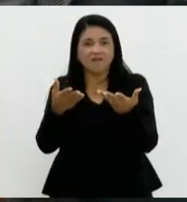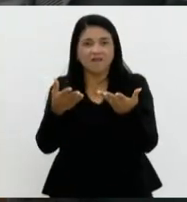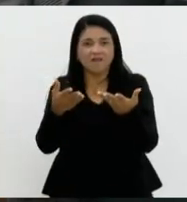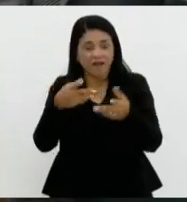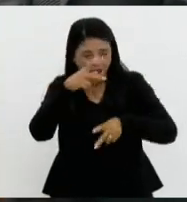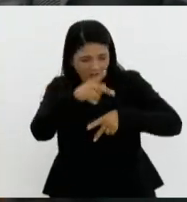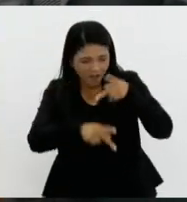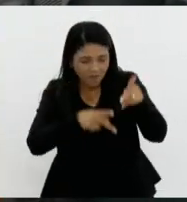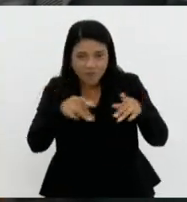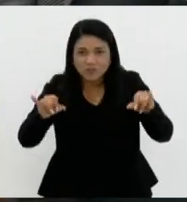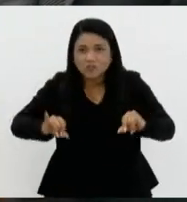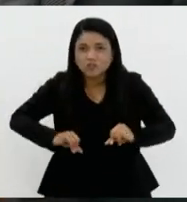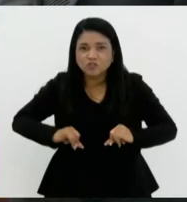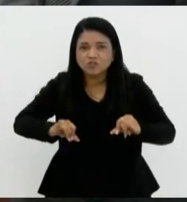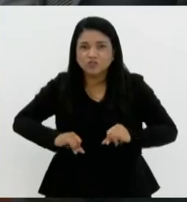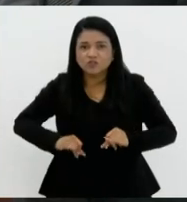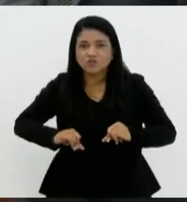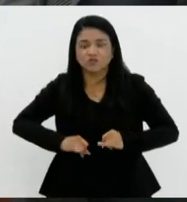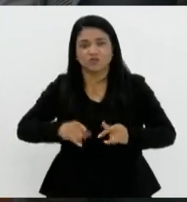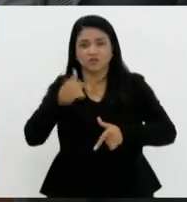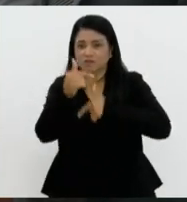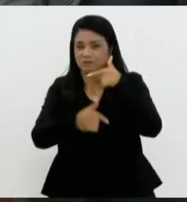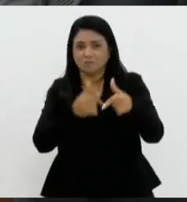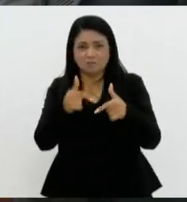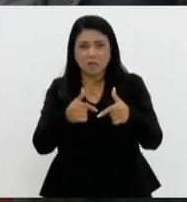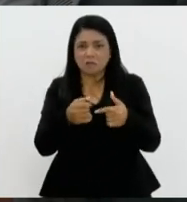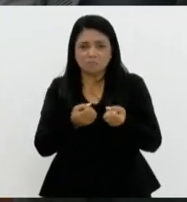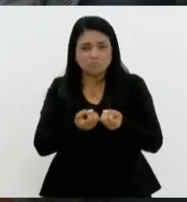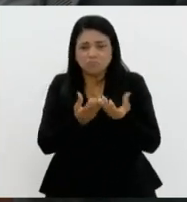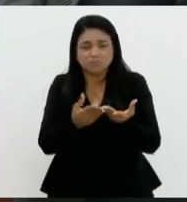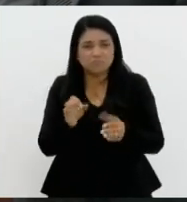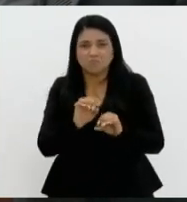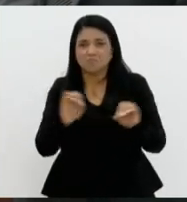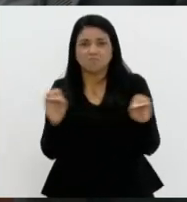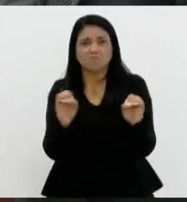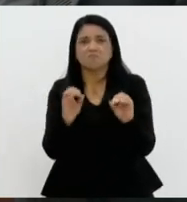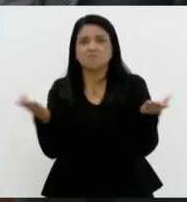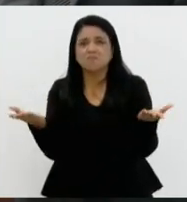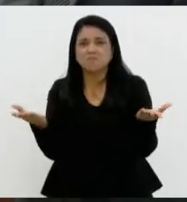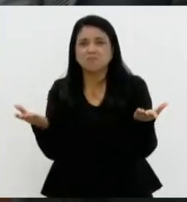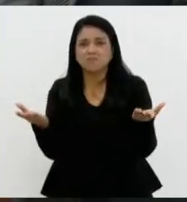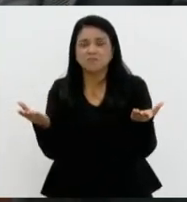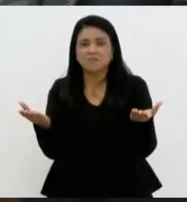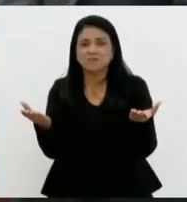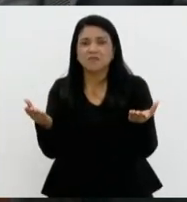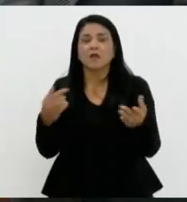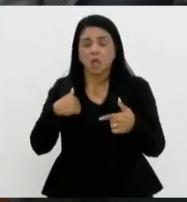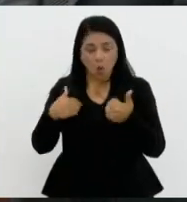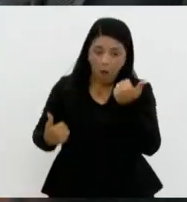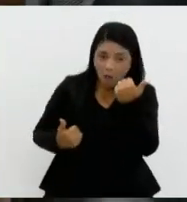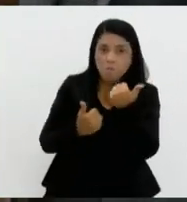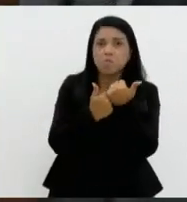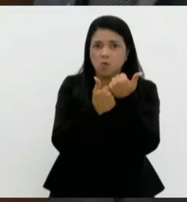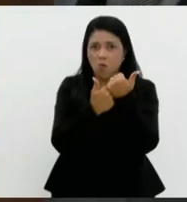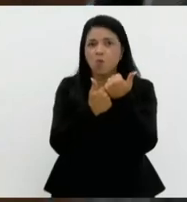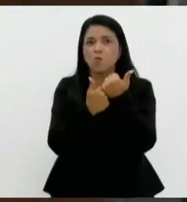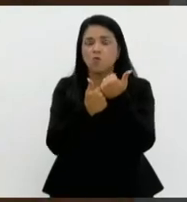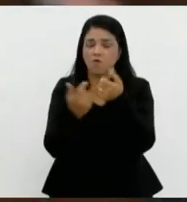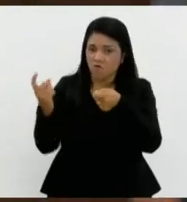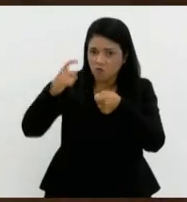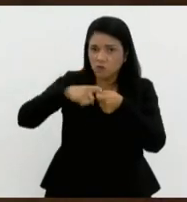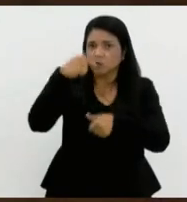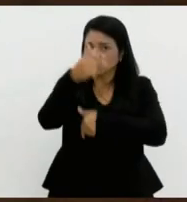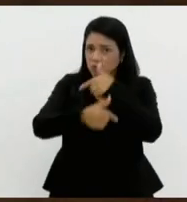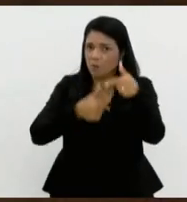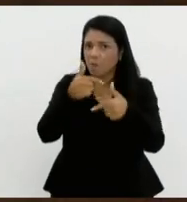sofre. Peça um desserviço ao Estado do Rio de Janeiro, tem meu apoio, e voltando agora aos trabalhos, o ano